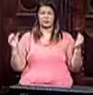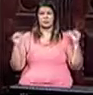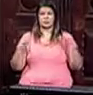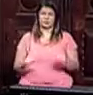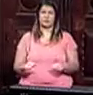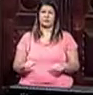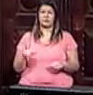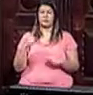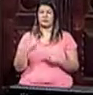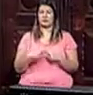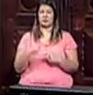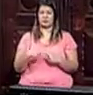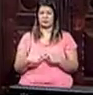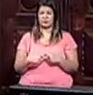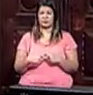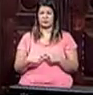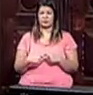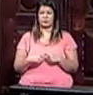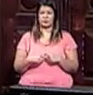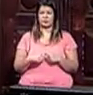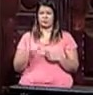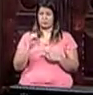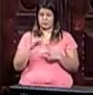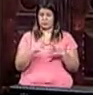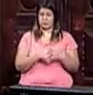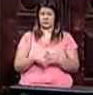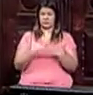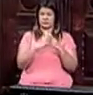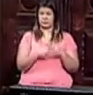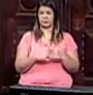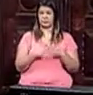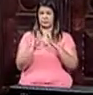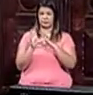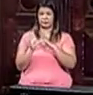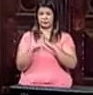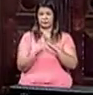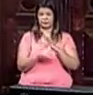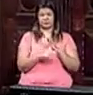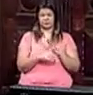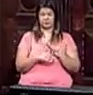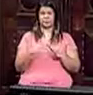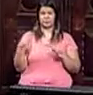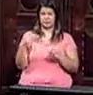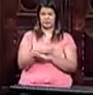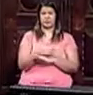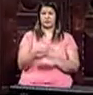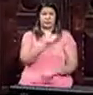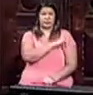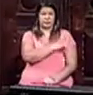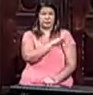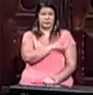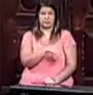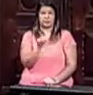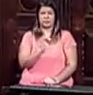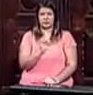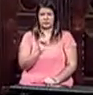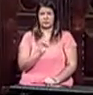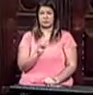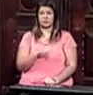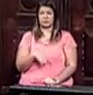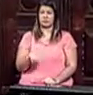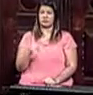Porque se esses veículos não entrarem mais no Rio de Janeiro, né, a gente vai